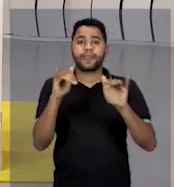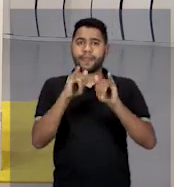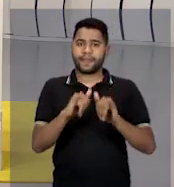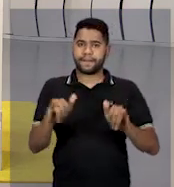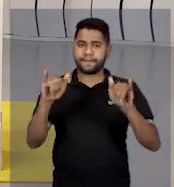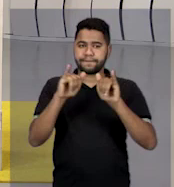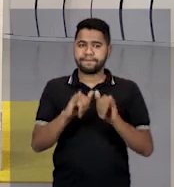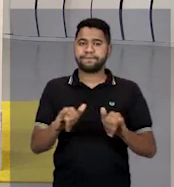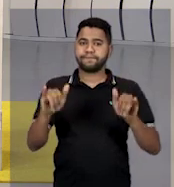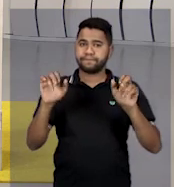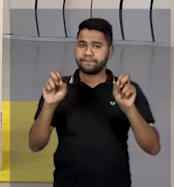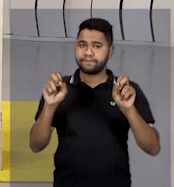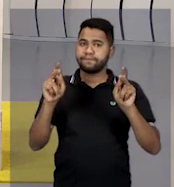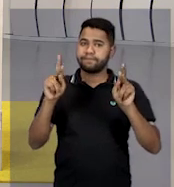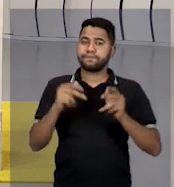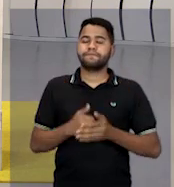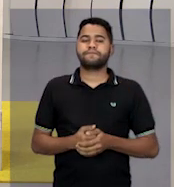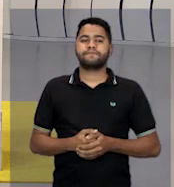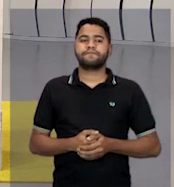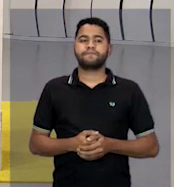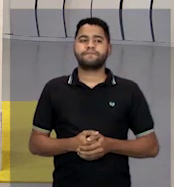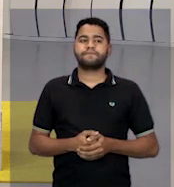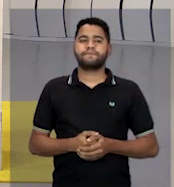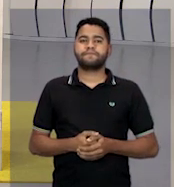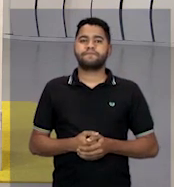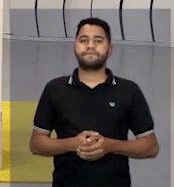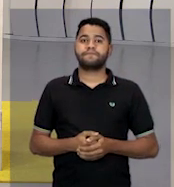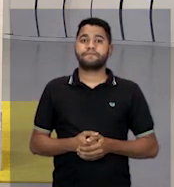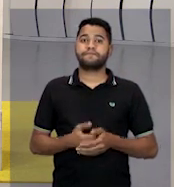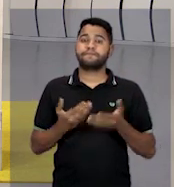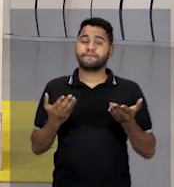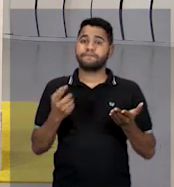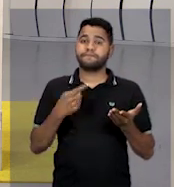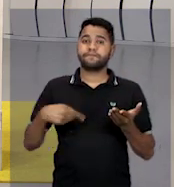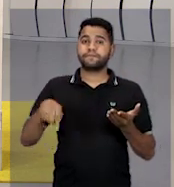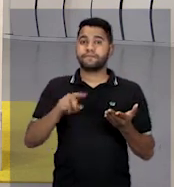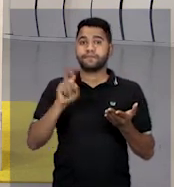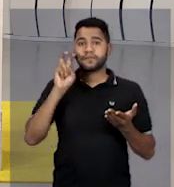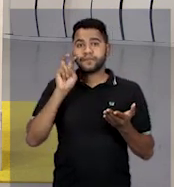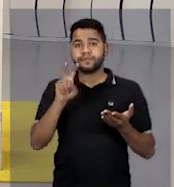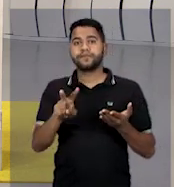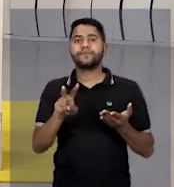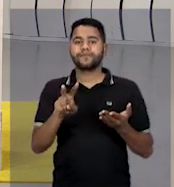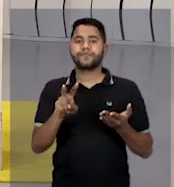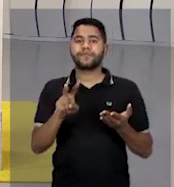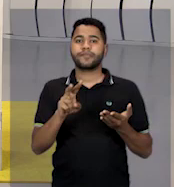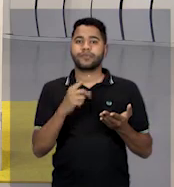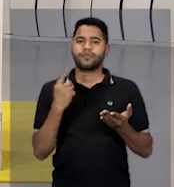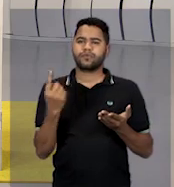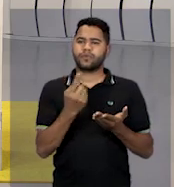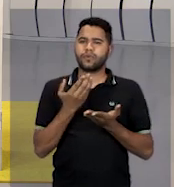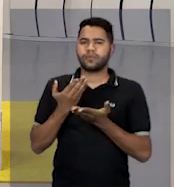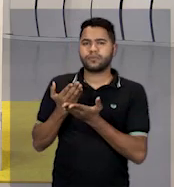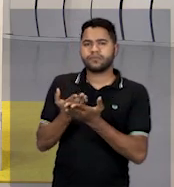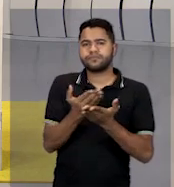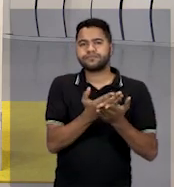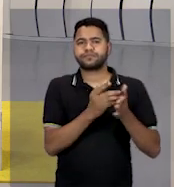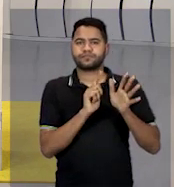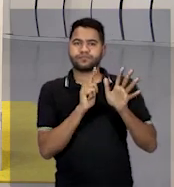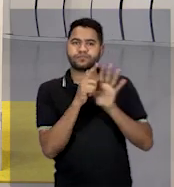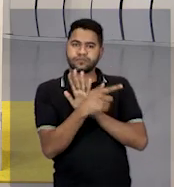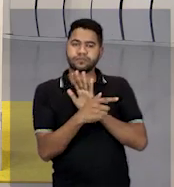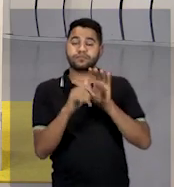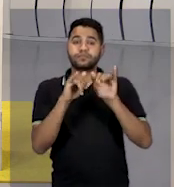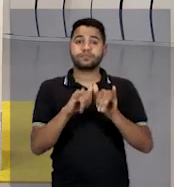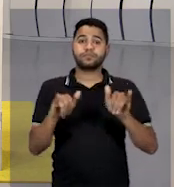notícia, ok? Bem, e aí nós vamos ver que quando nós estamos estudando o gênero notícia,